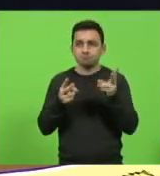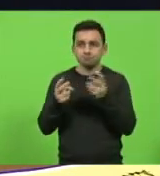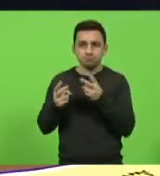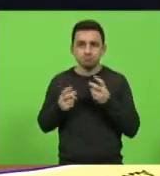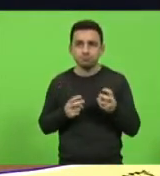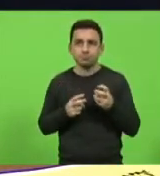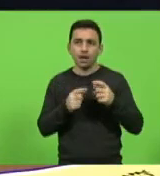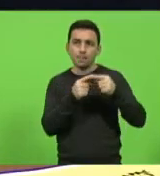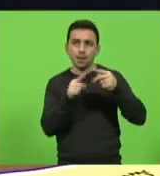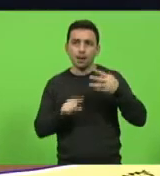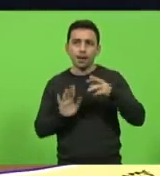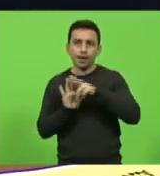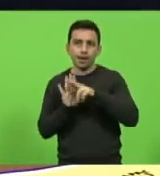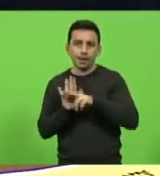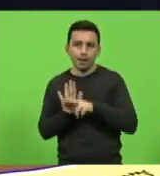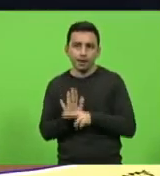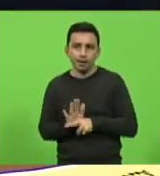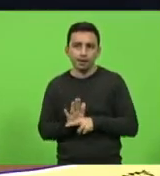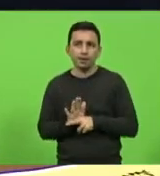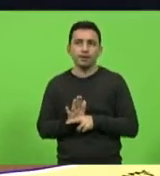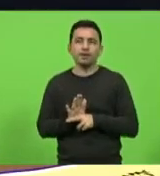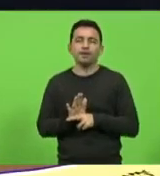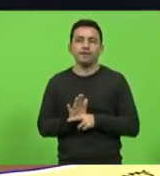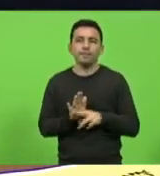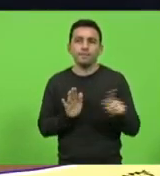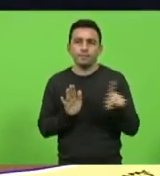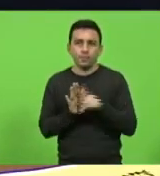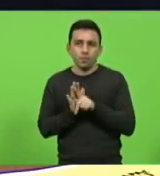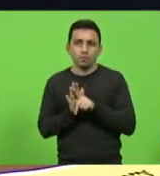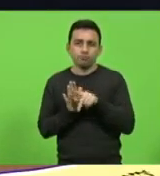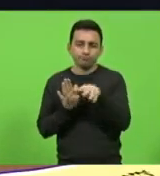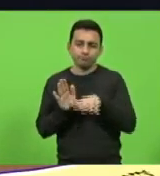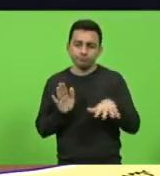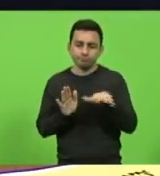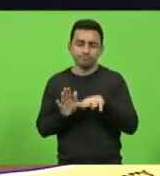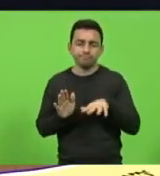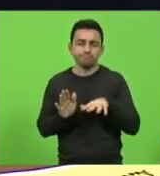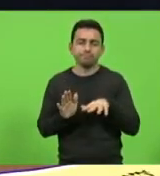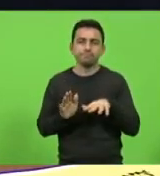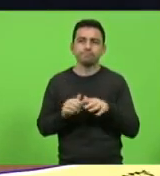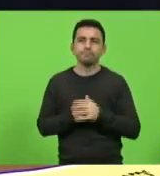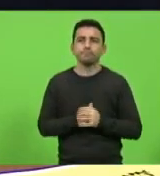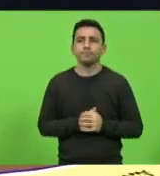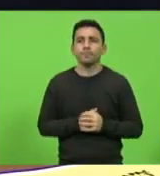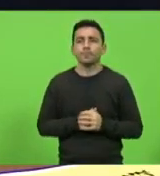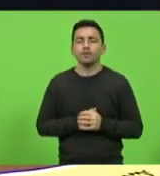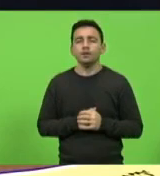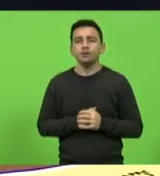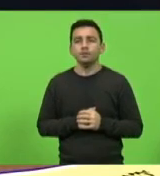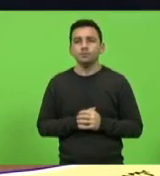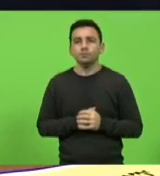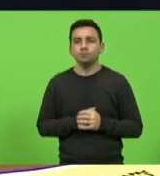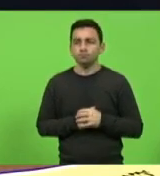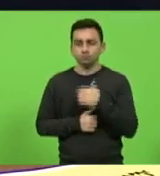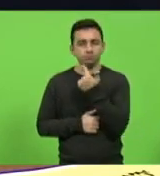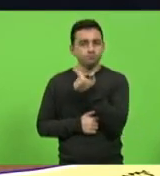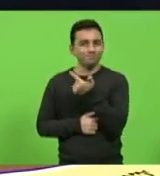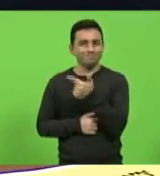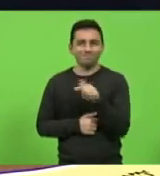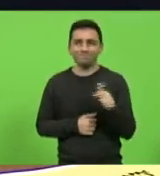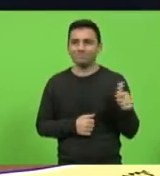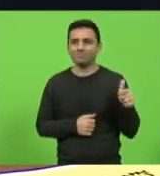prescrições legais relativas as mesmas, fecha aspas. Não há